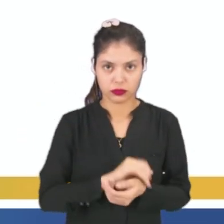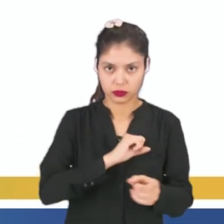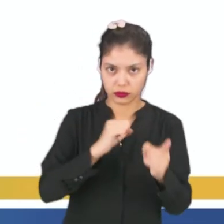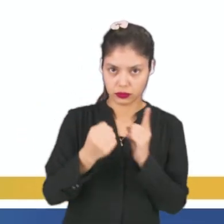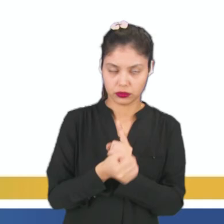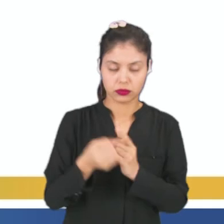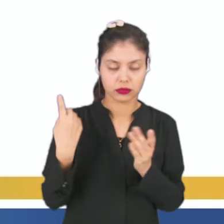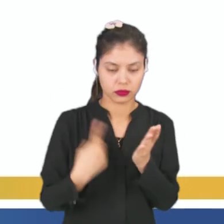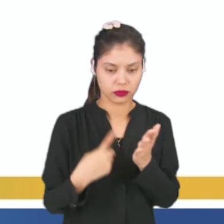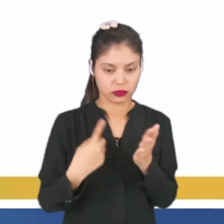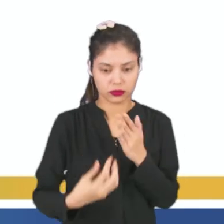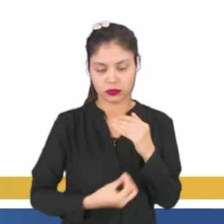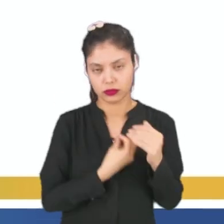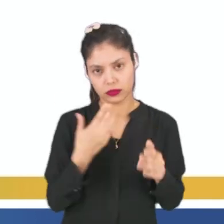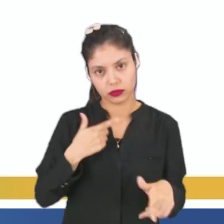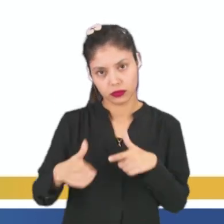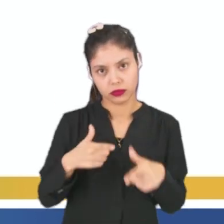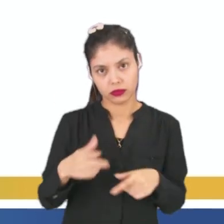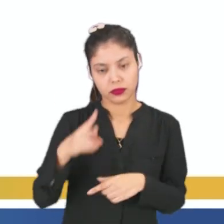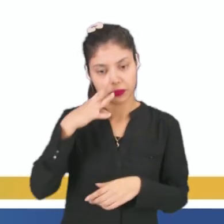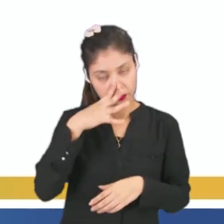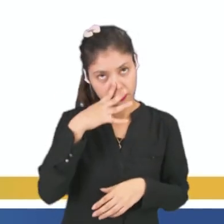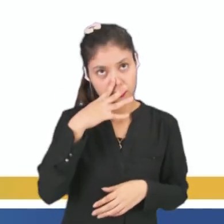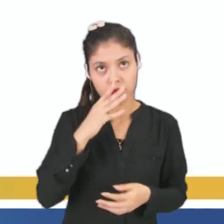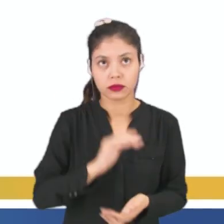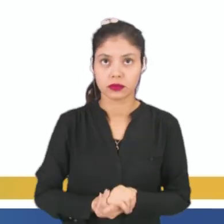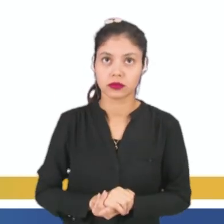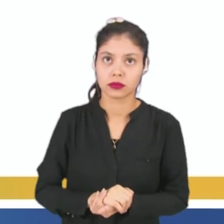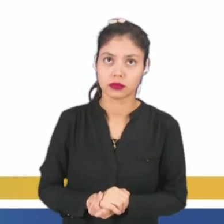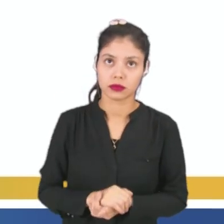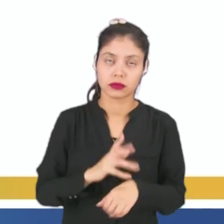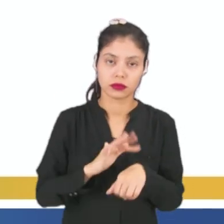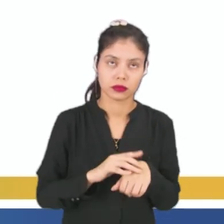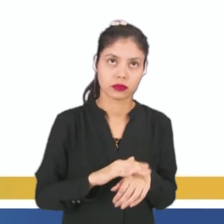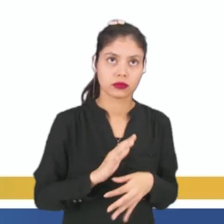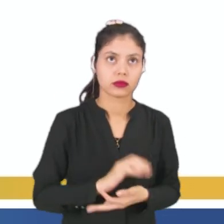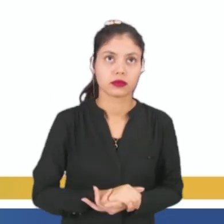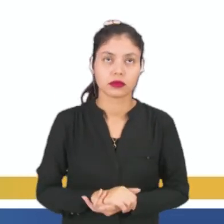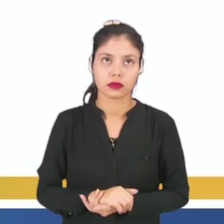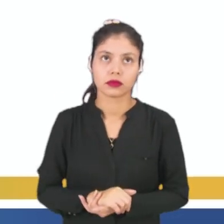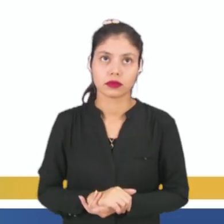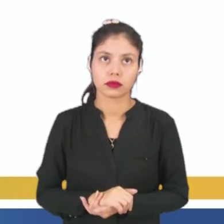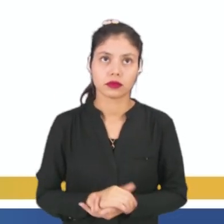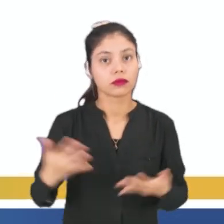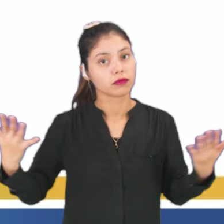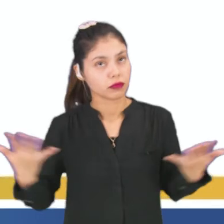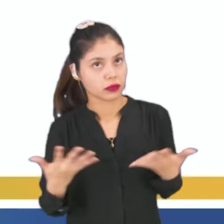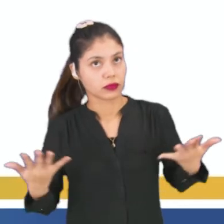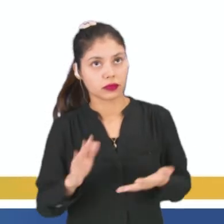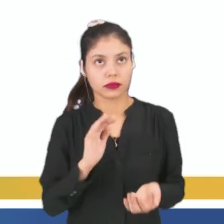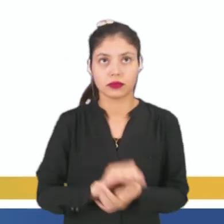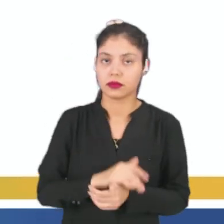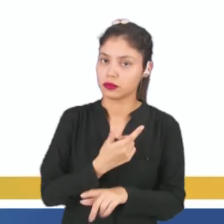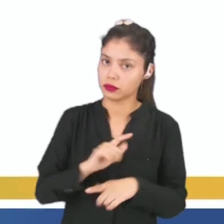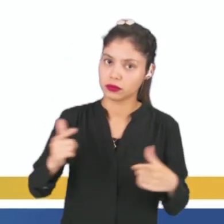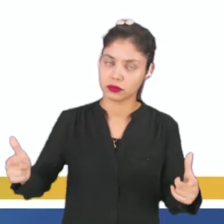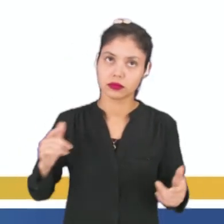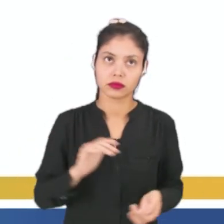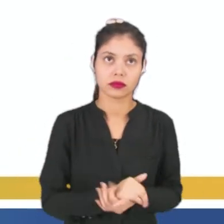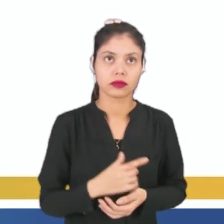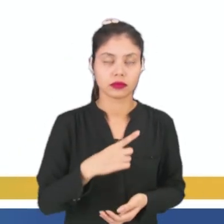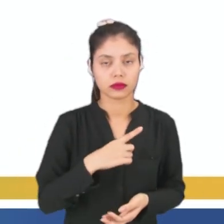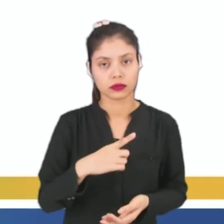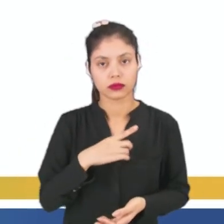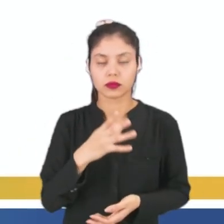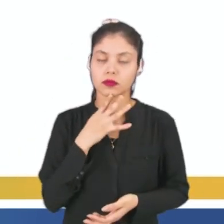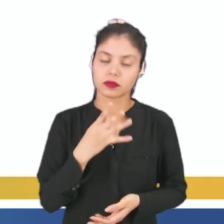ou seja, as condições de vida e trabalho são investigadas como determinantes das doenças. E hoje, com a maior difusão, né,